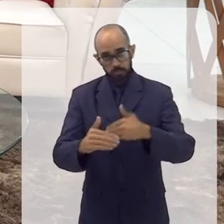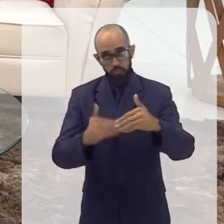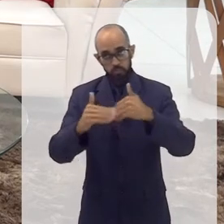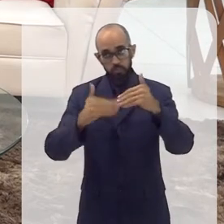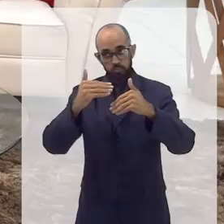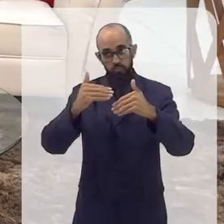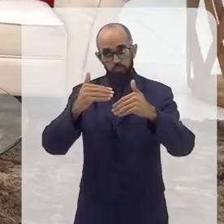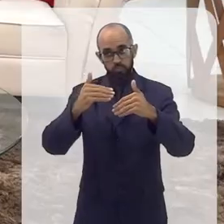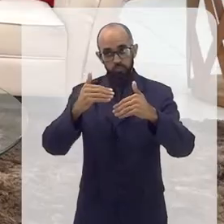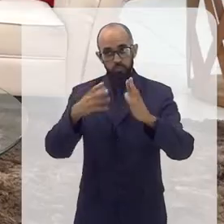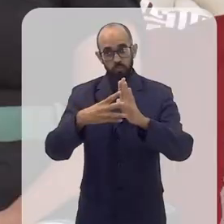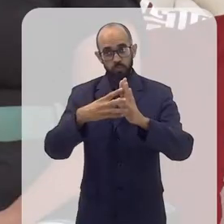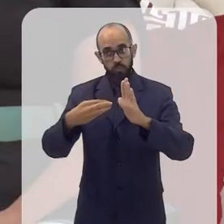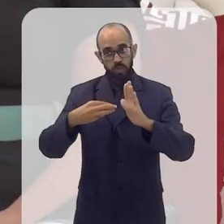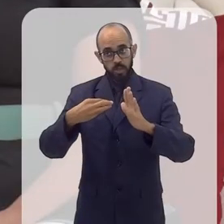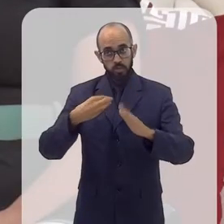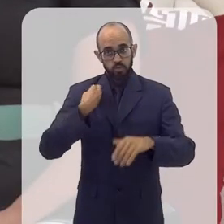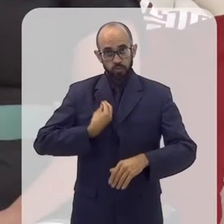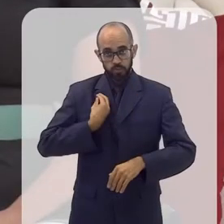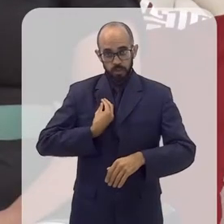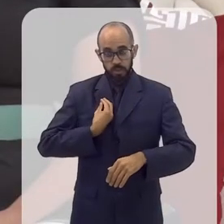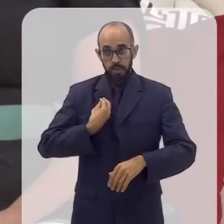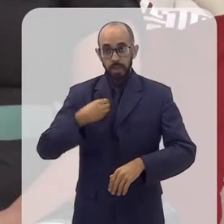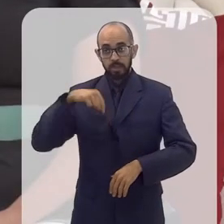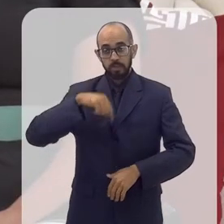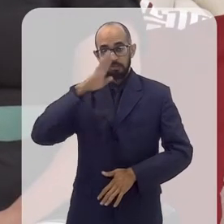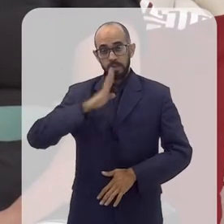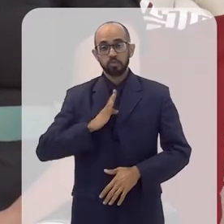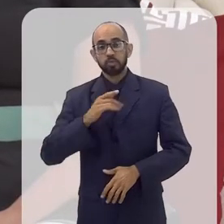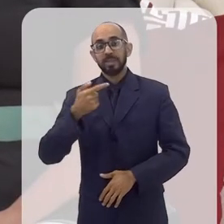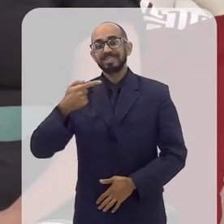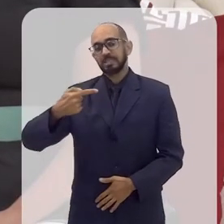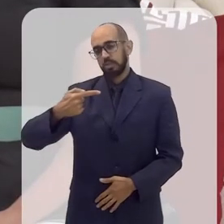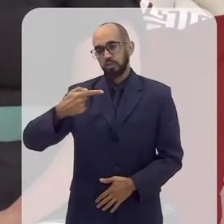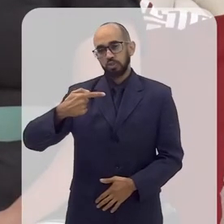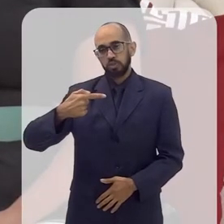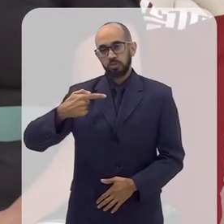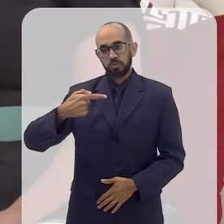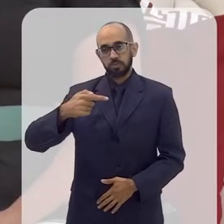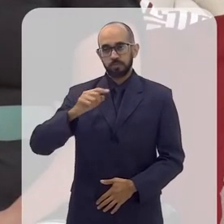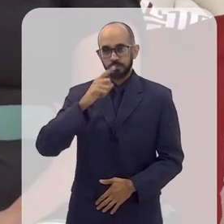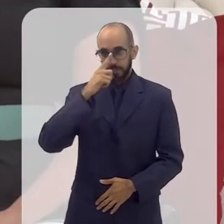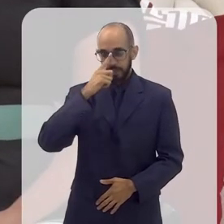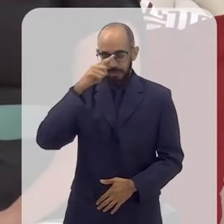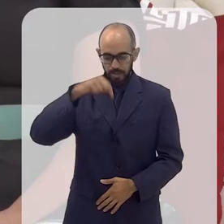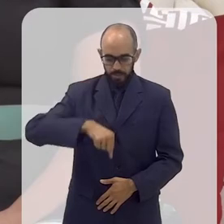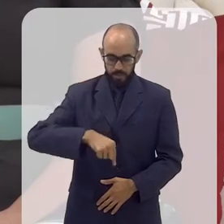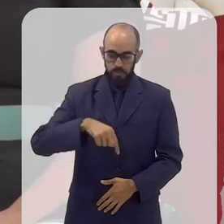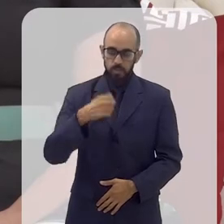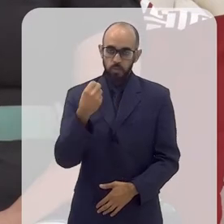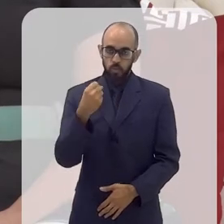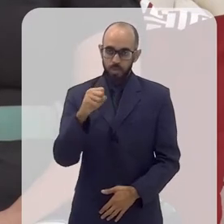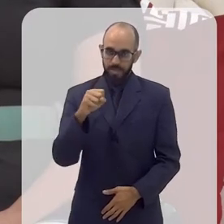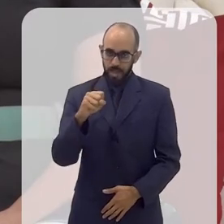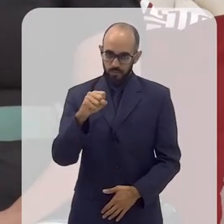de vida. Então temos no Brasil apenas 7 templos em operação. Esse será o